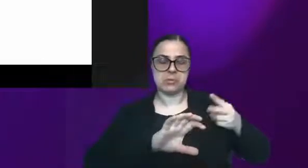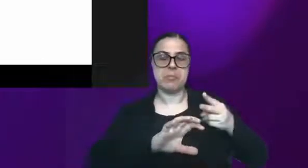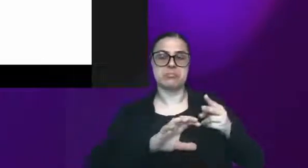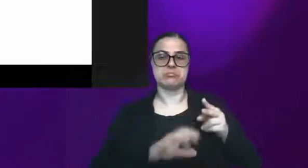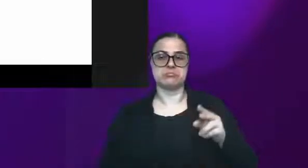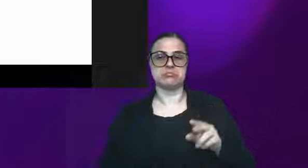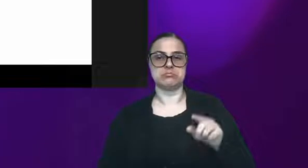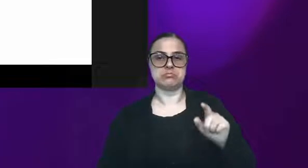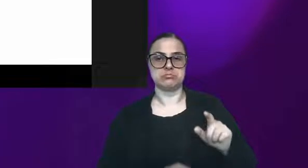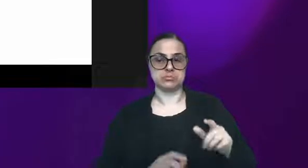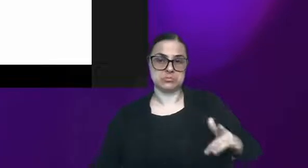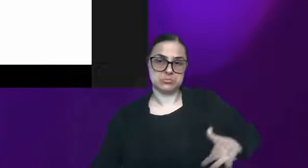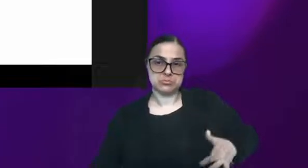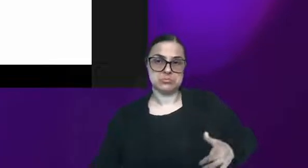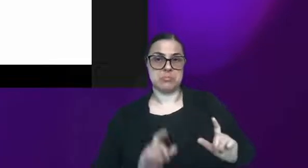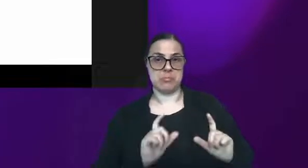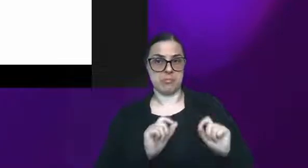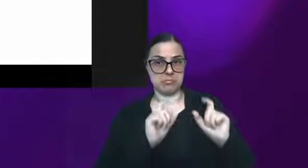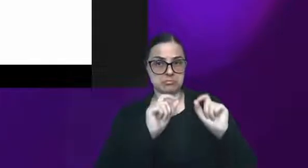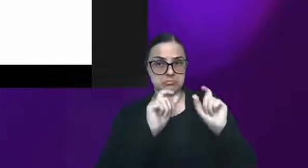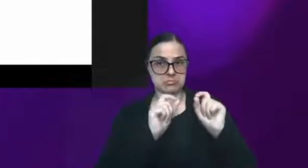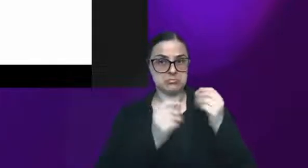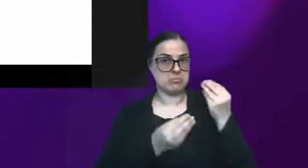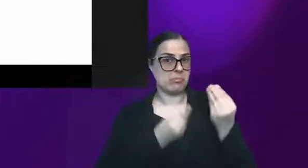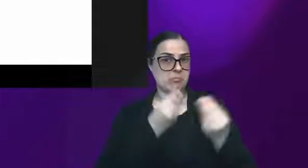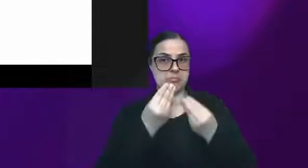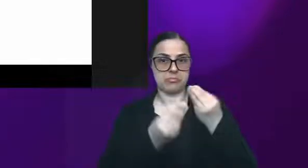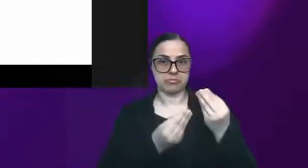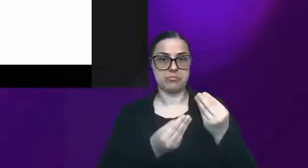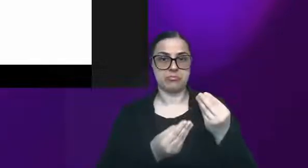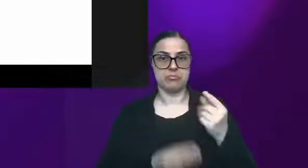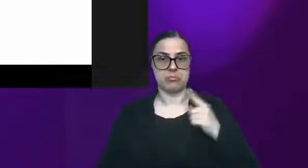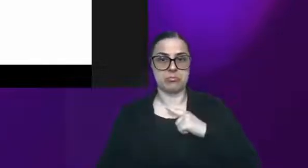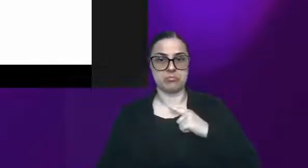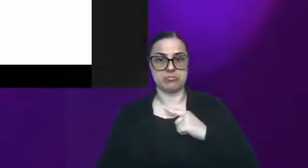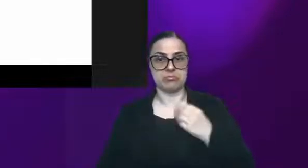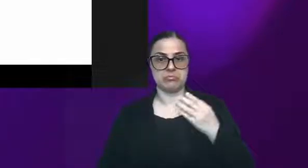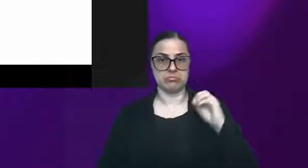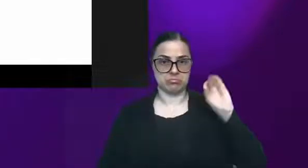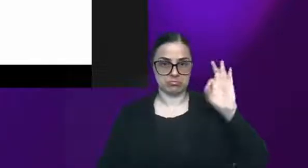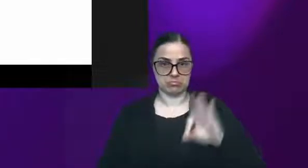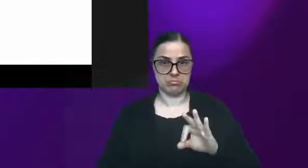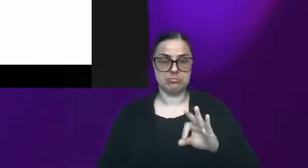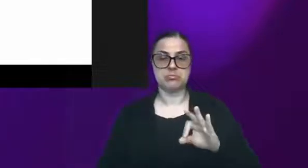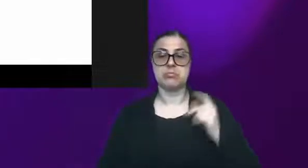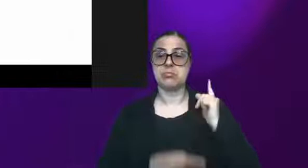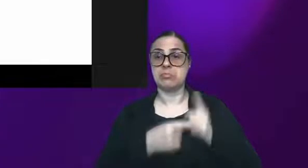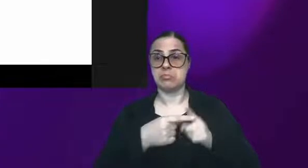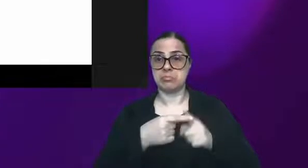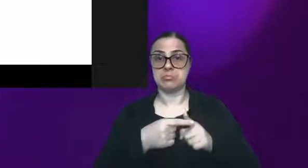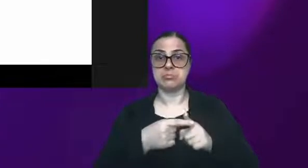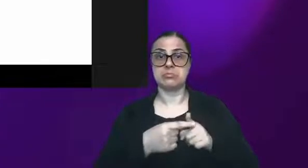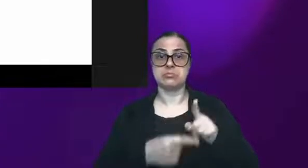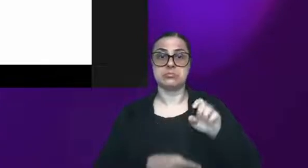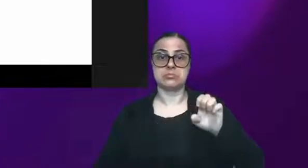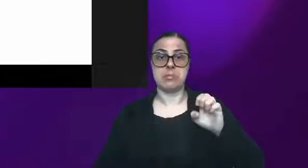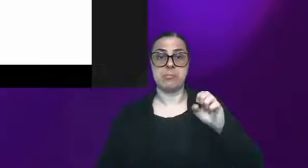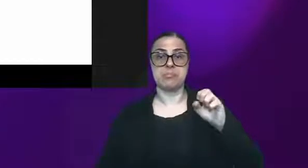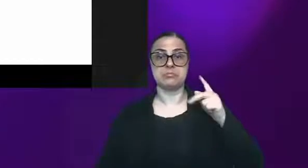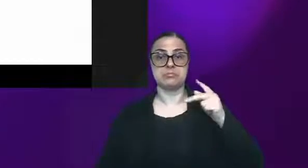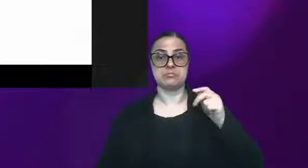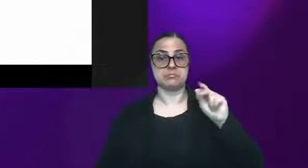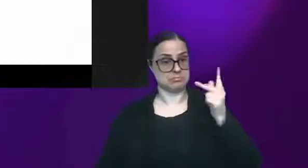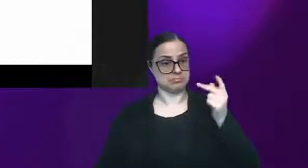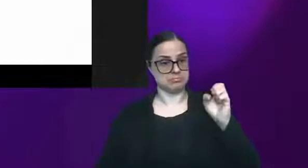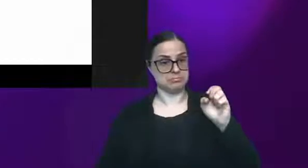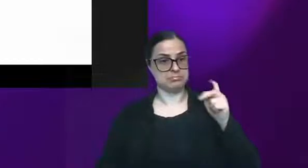chegam vivos aos 5 anos é inferior a 40%. O colangiocarcinoma é uma doença agressiva, mas há de